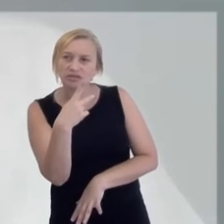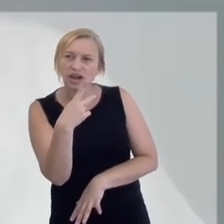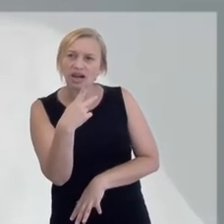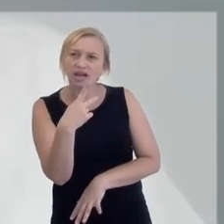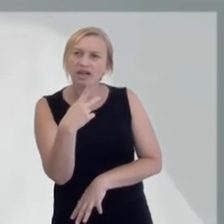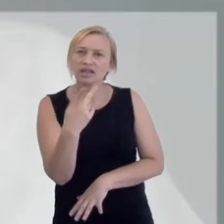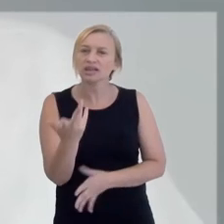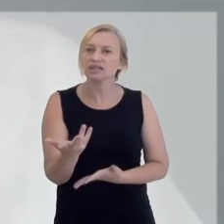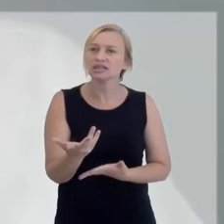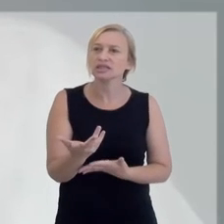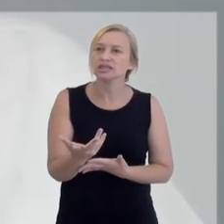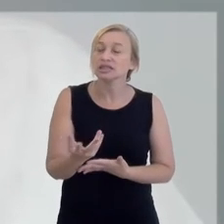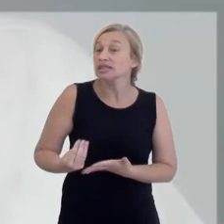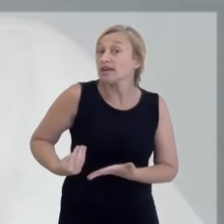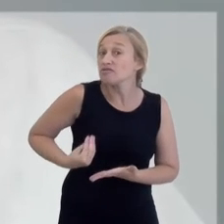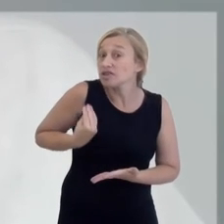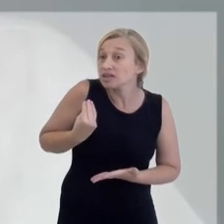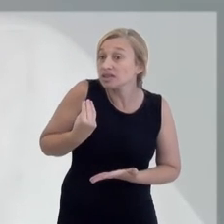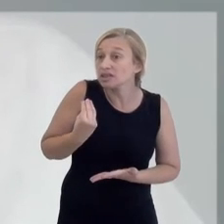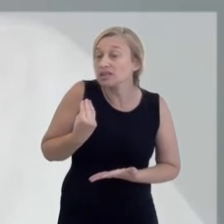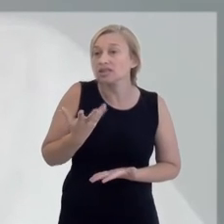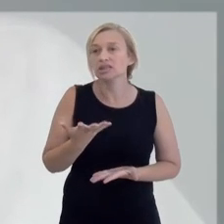das conjunções.